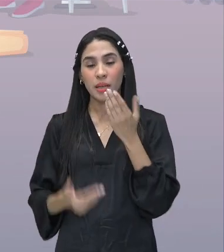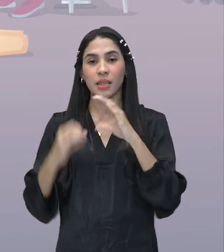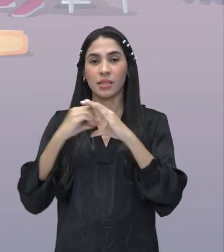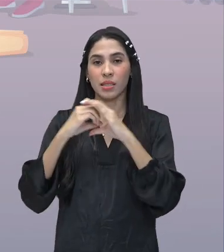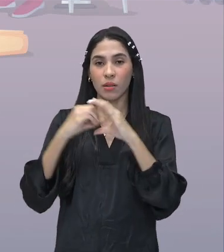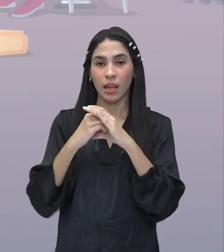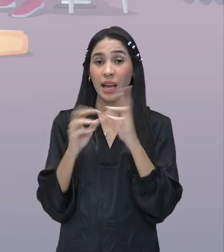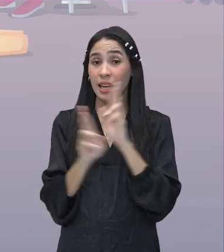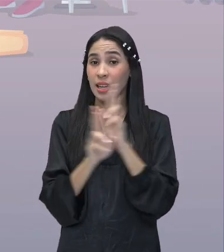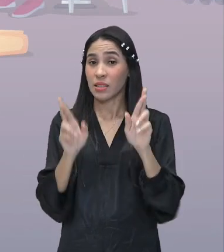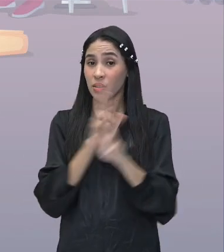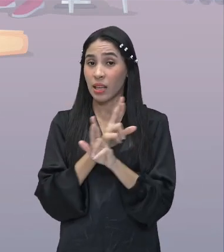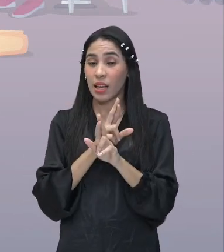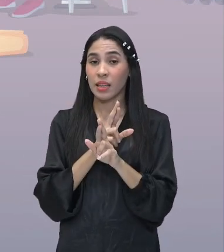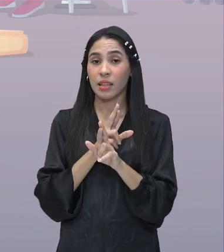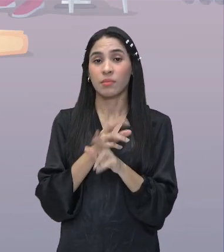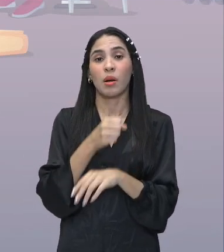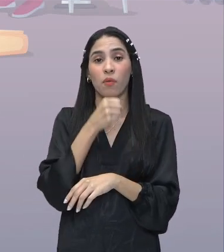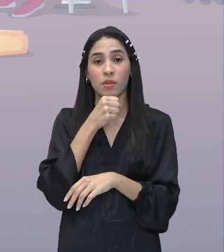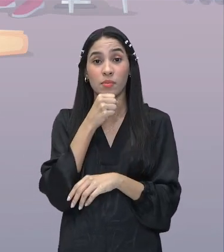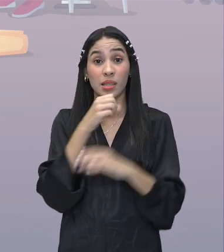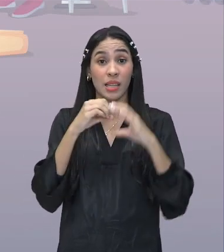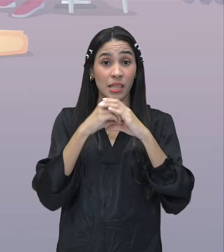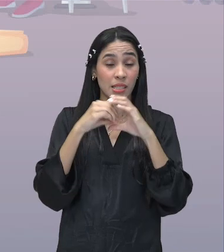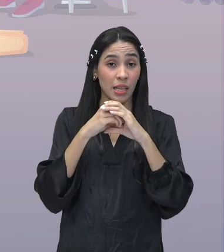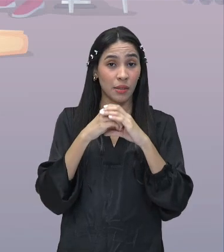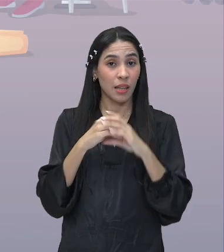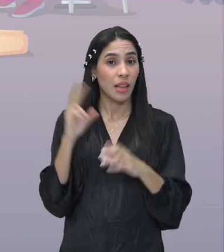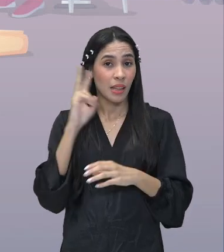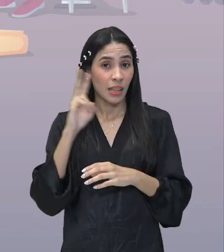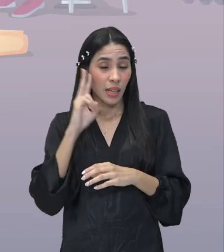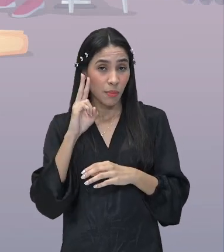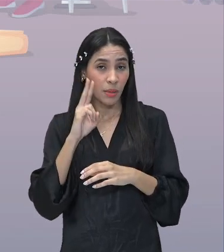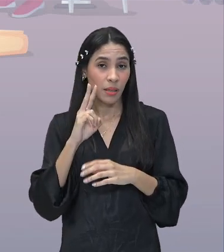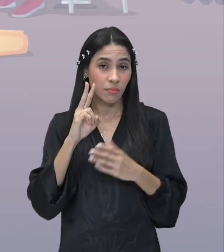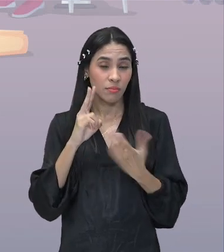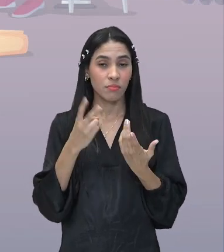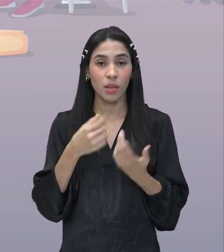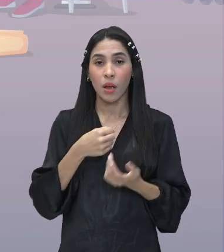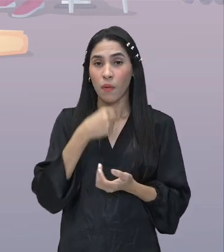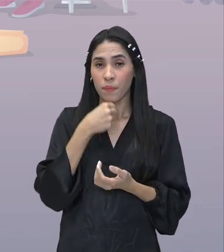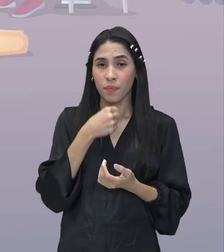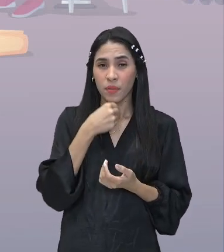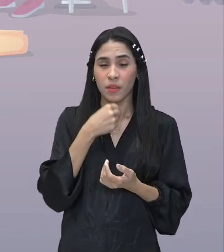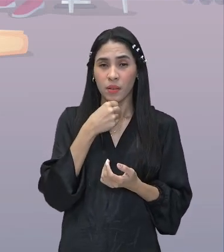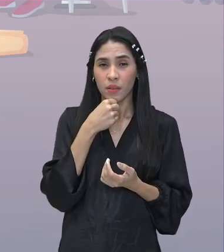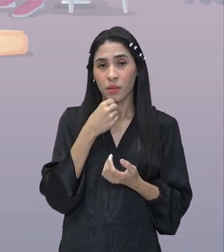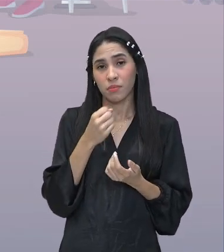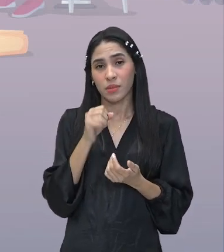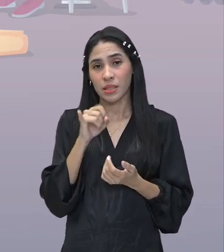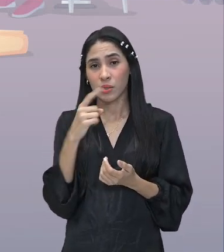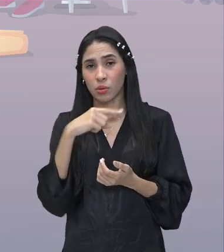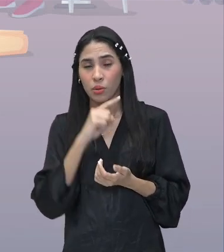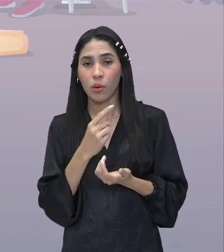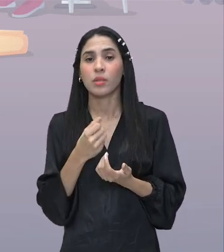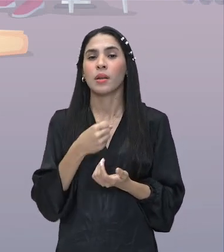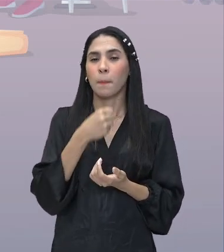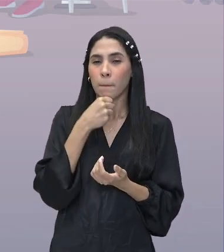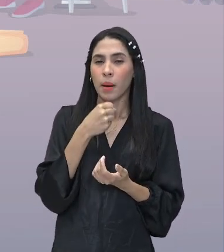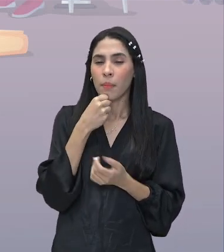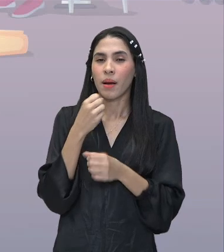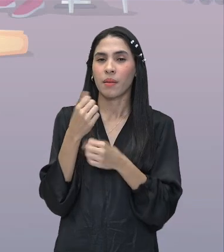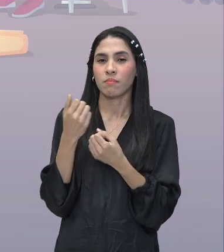relacionada ao envelhecimento. Lembra que eu falei que o envelhecimento, ele conforme a gente vai envelhecendo, né, a gente